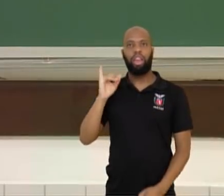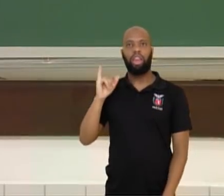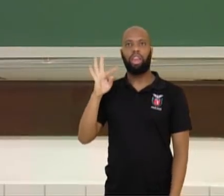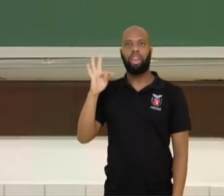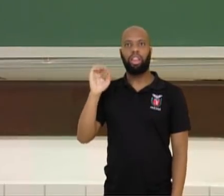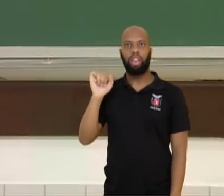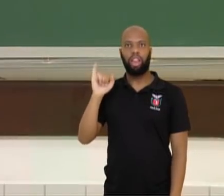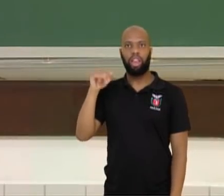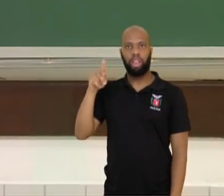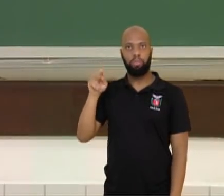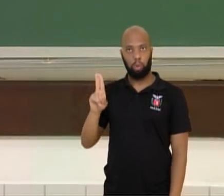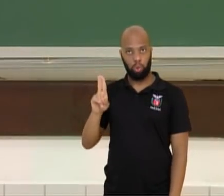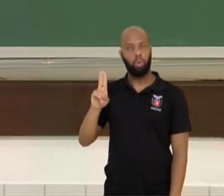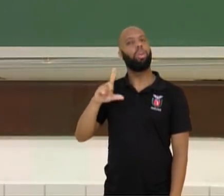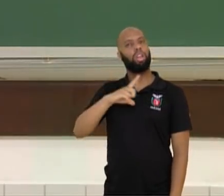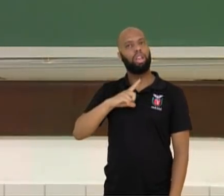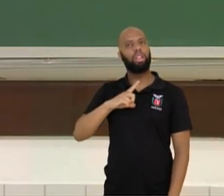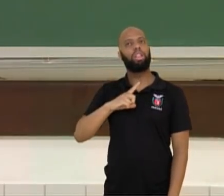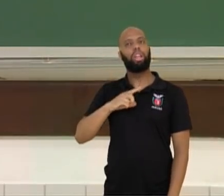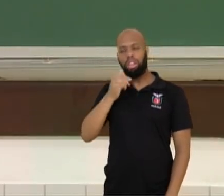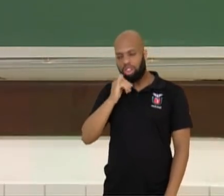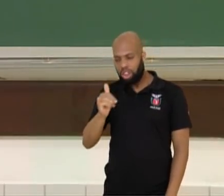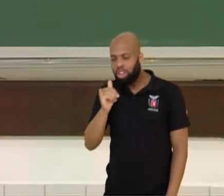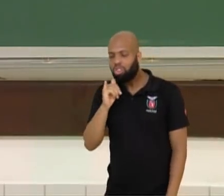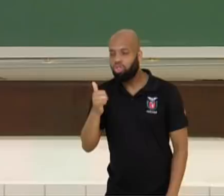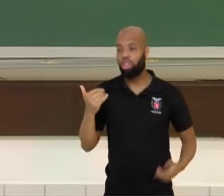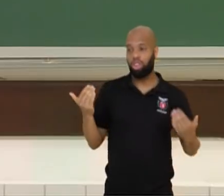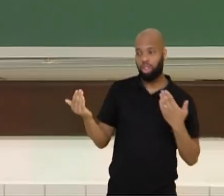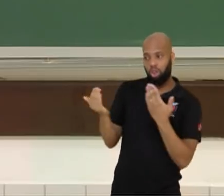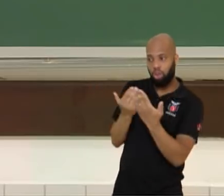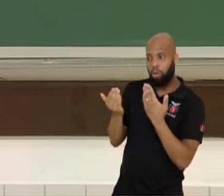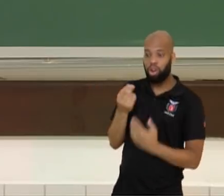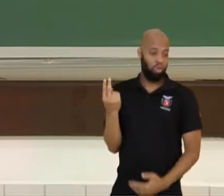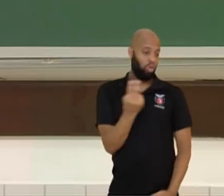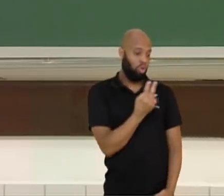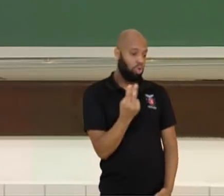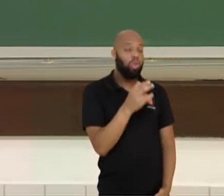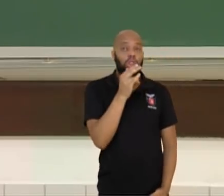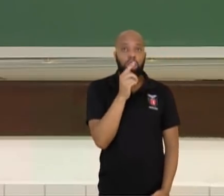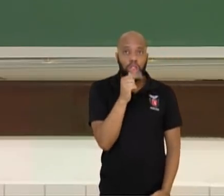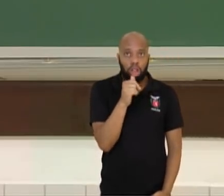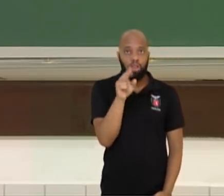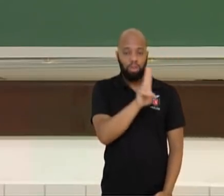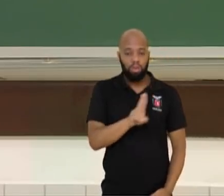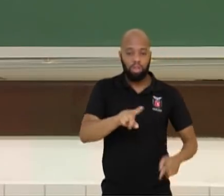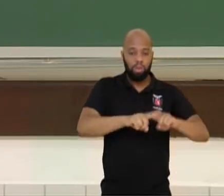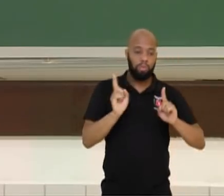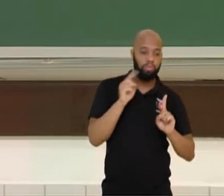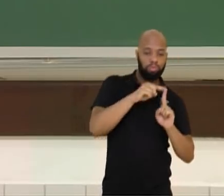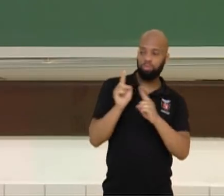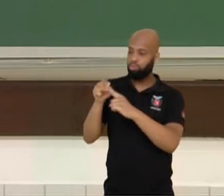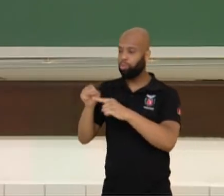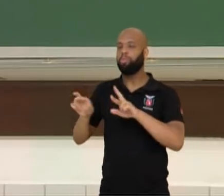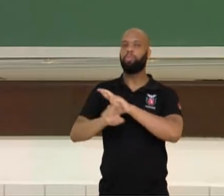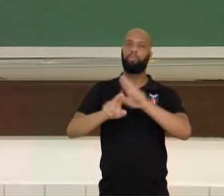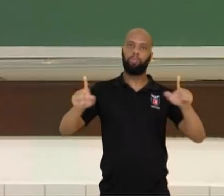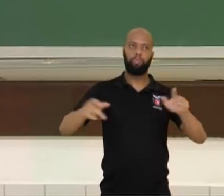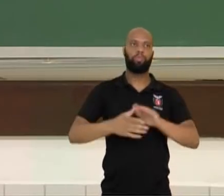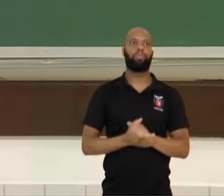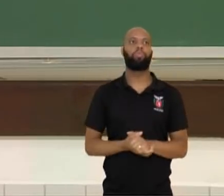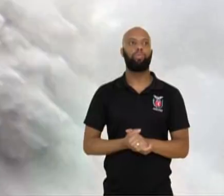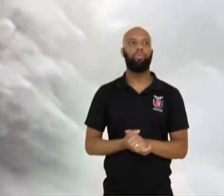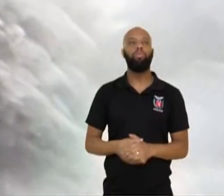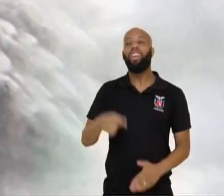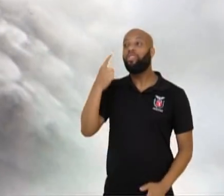energia. Então, está comparando os dois, apesar dos dois utilizarem água, a intenção dos dois é diferente, né?